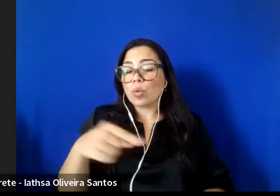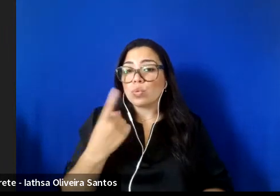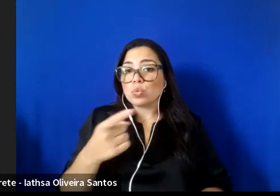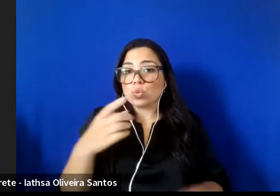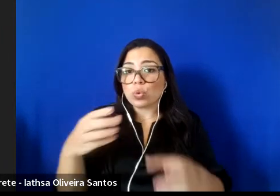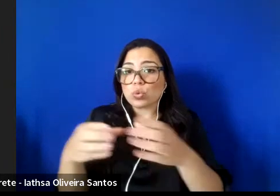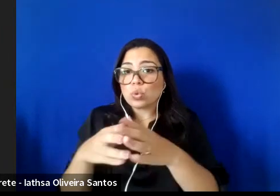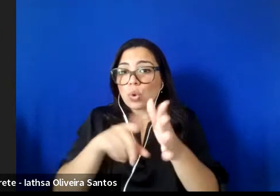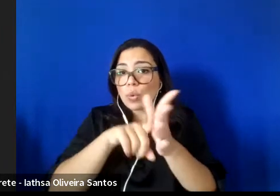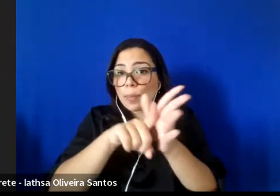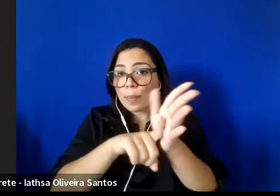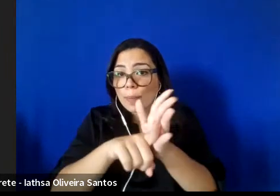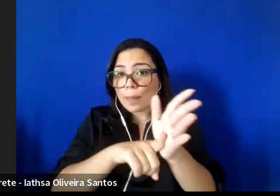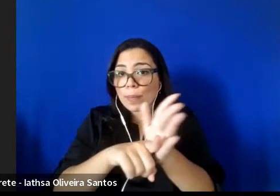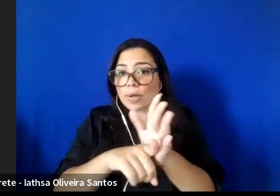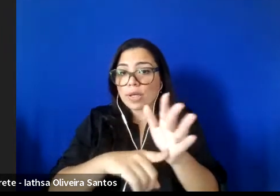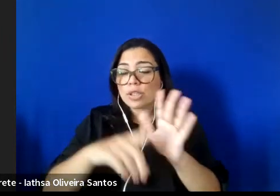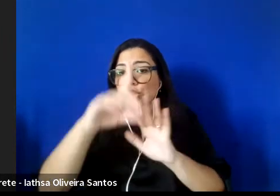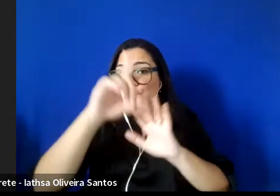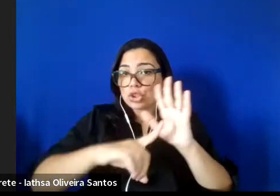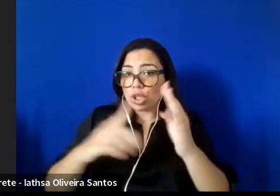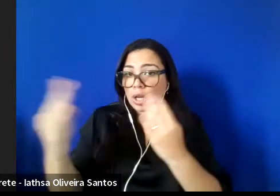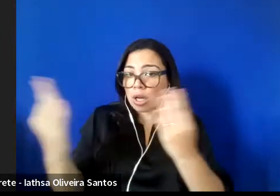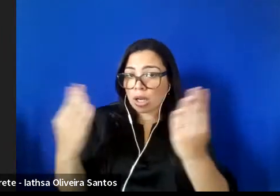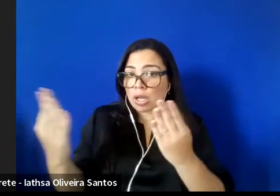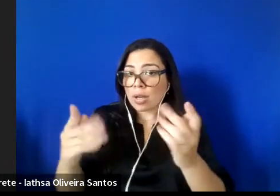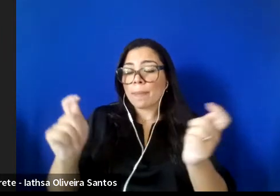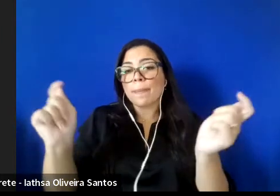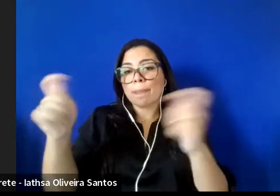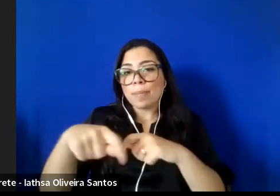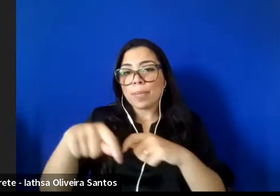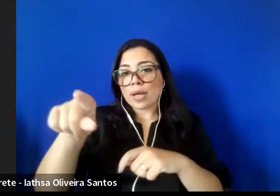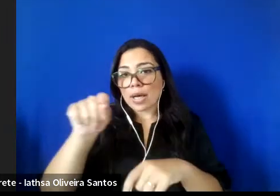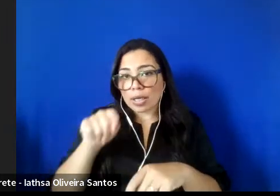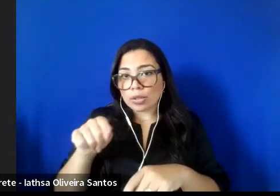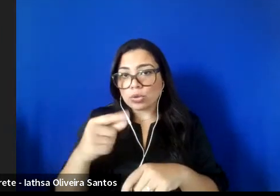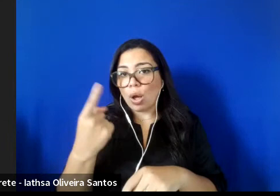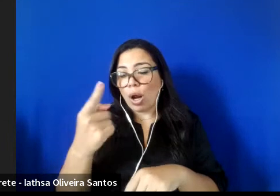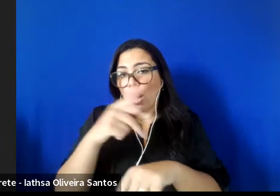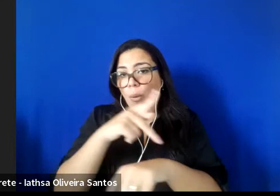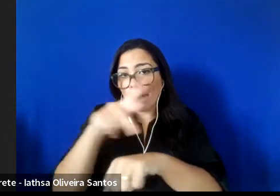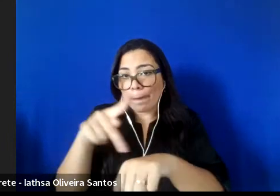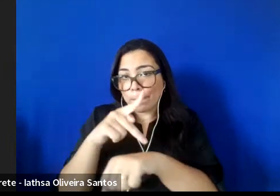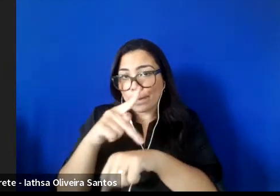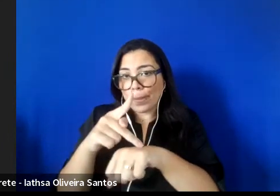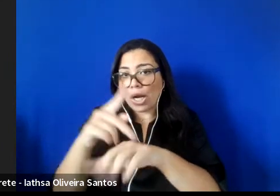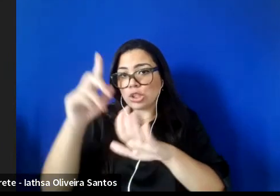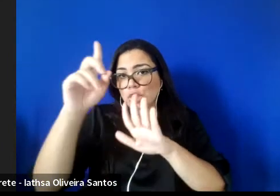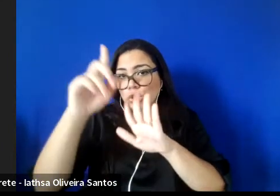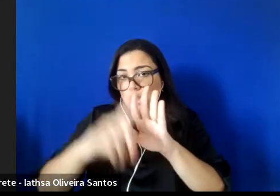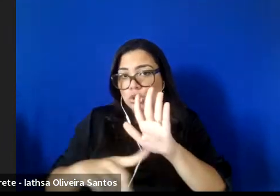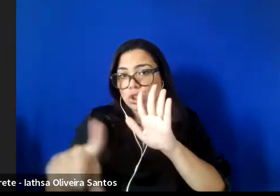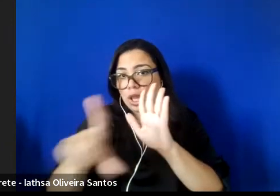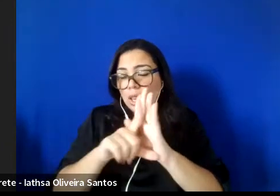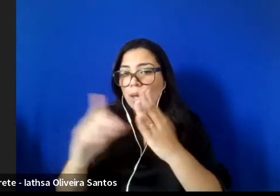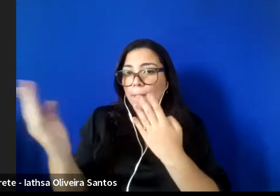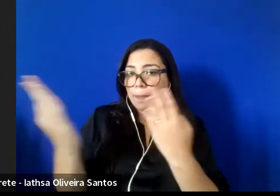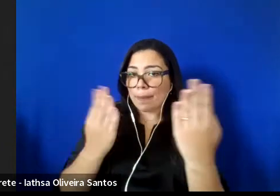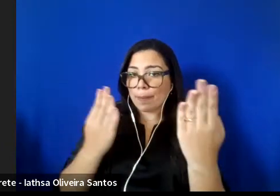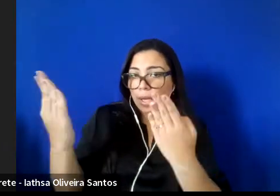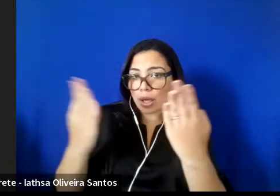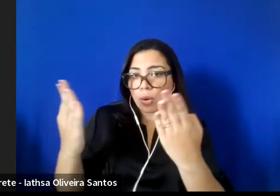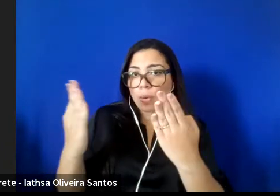de pesquisa em direito comparado. Então, a gente tem que escolher um ordenamento jurídico para a gente fazer a comparação e